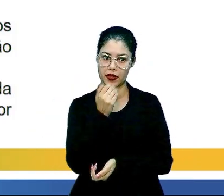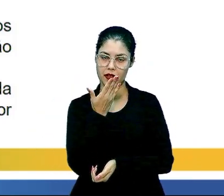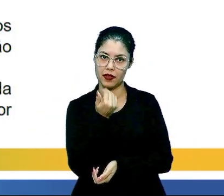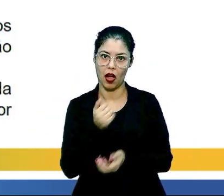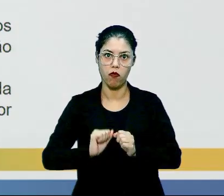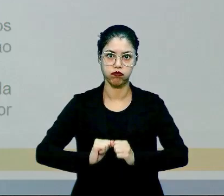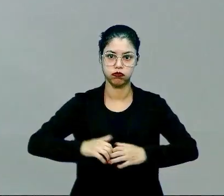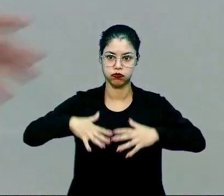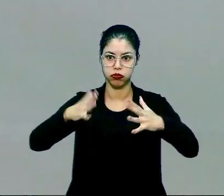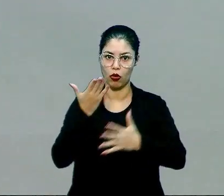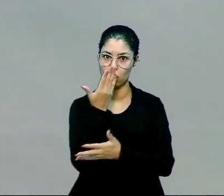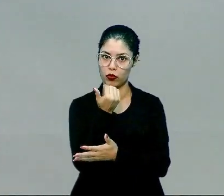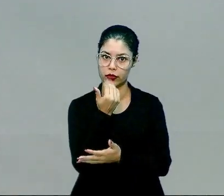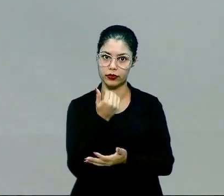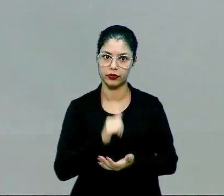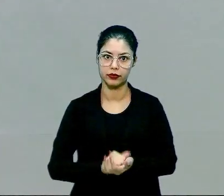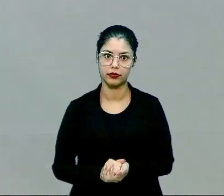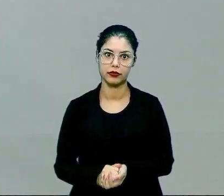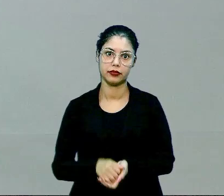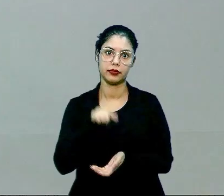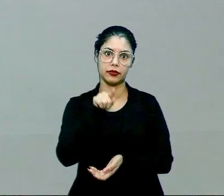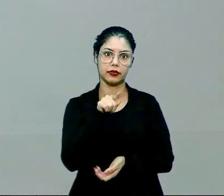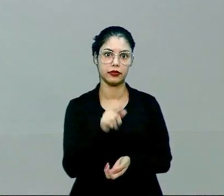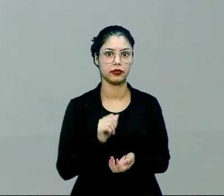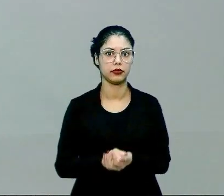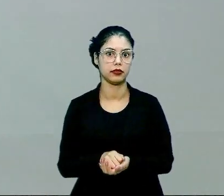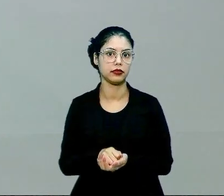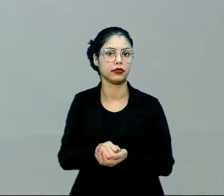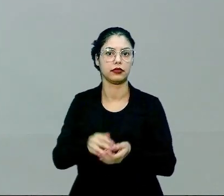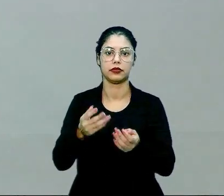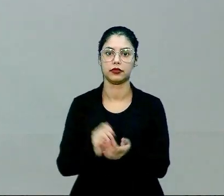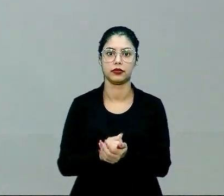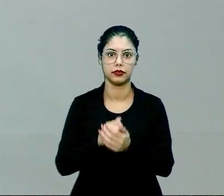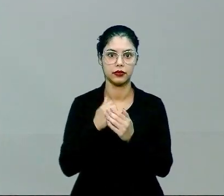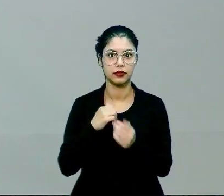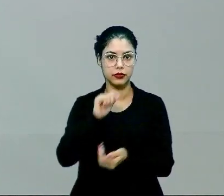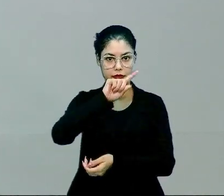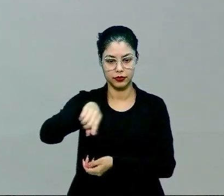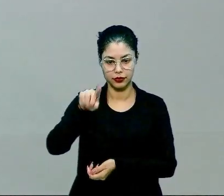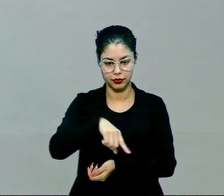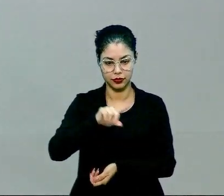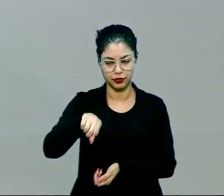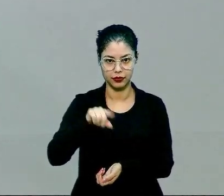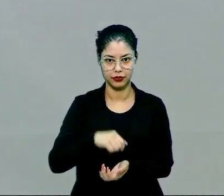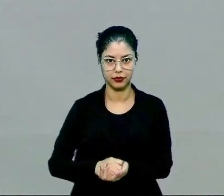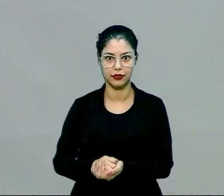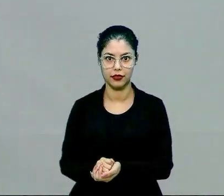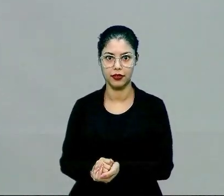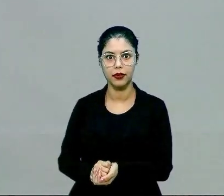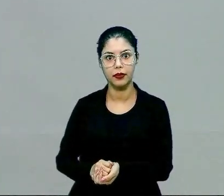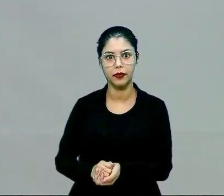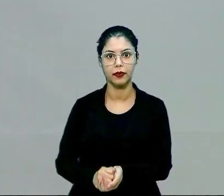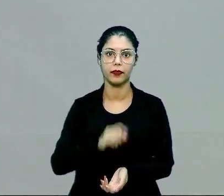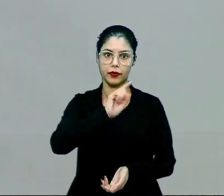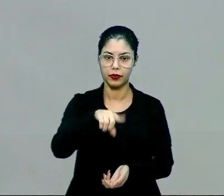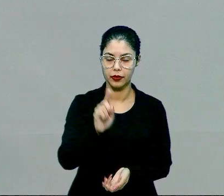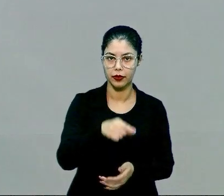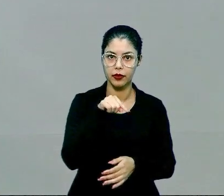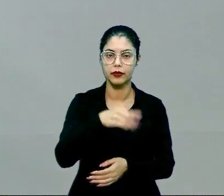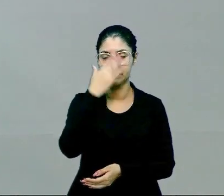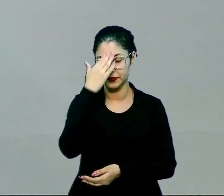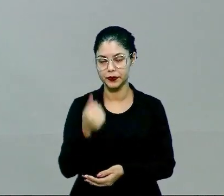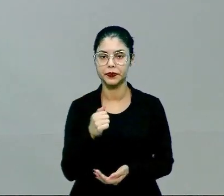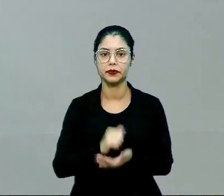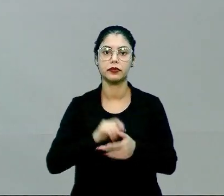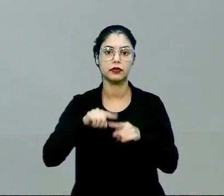ingestão excessiva de alimentos. Essa aqui é aquela que vai fazer você querer marcar, assim, tipo, eu sei, essa eu